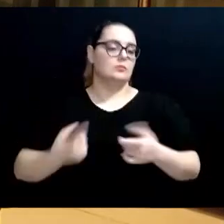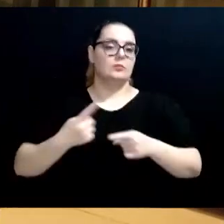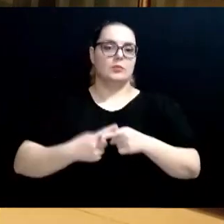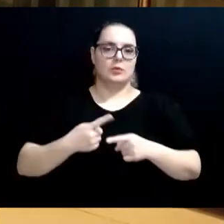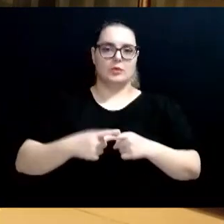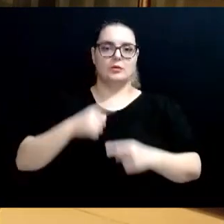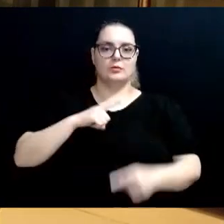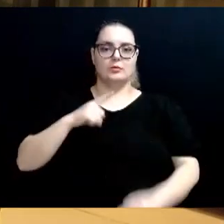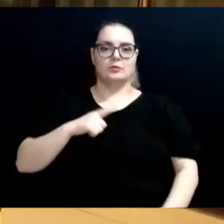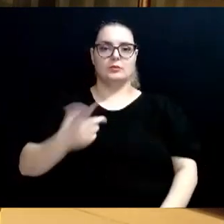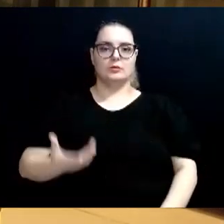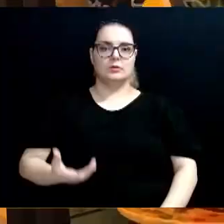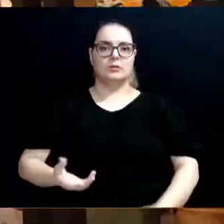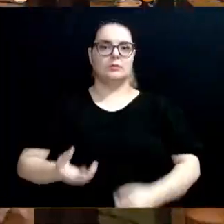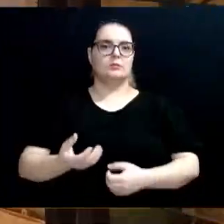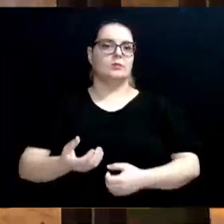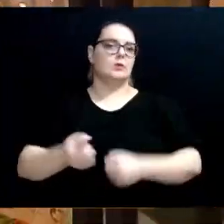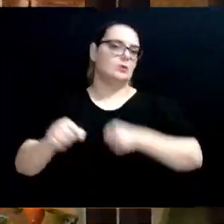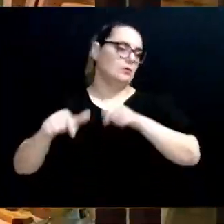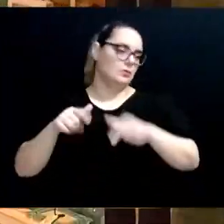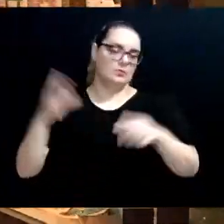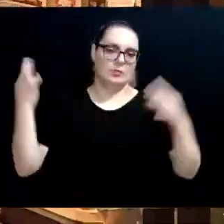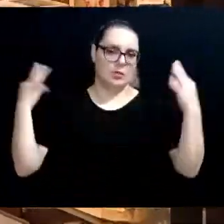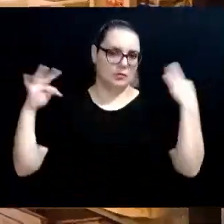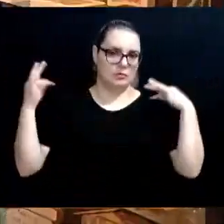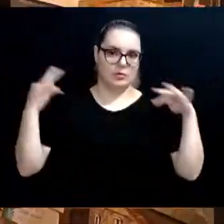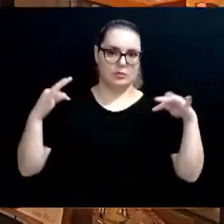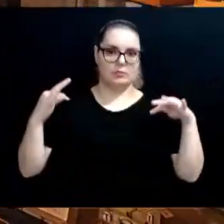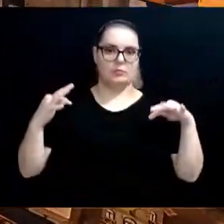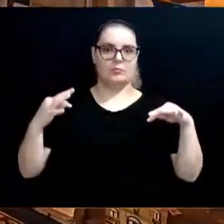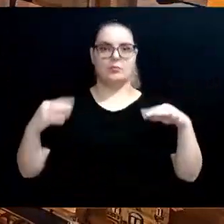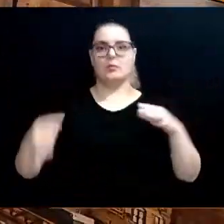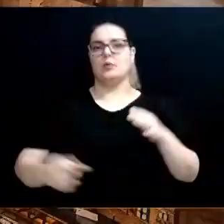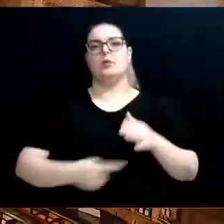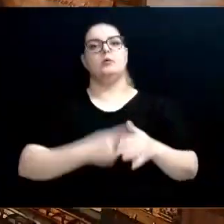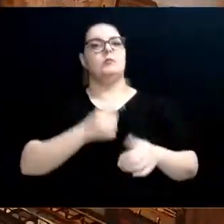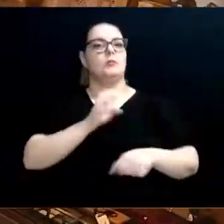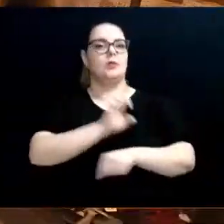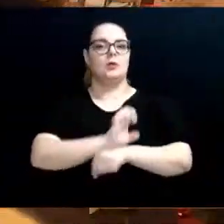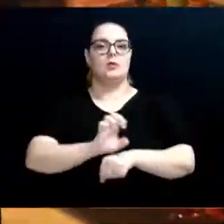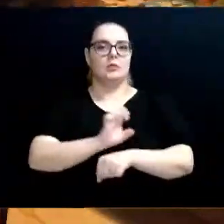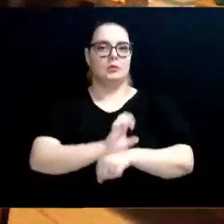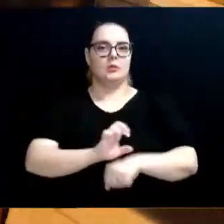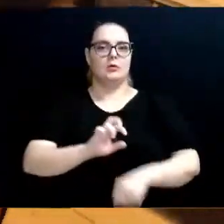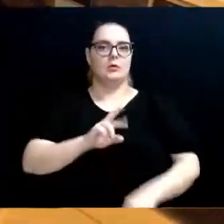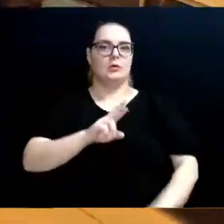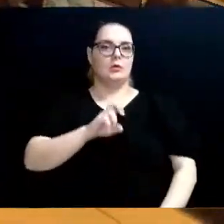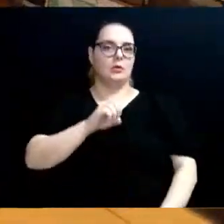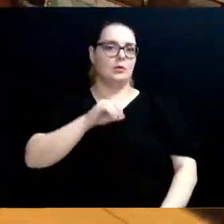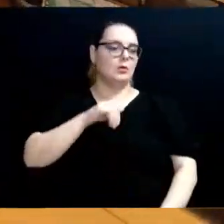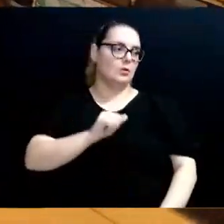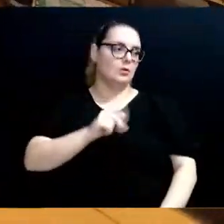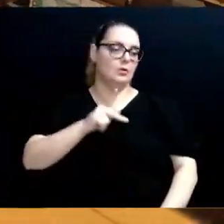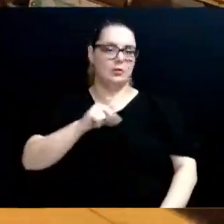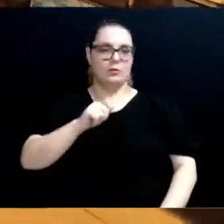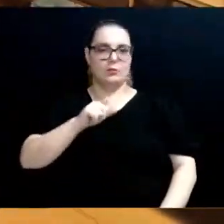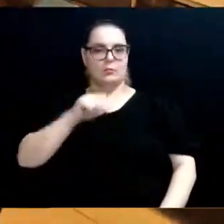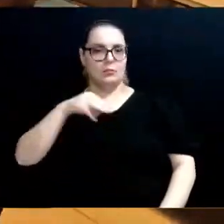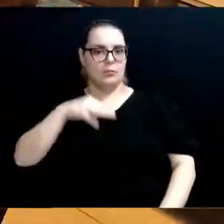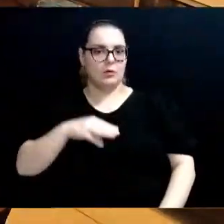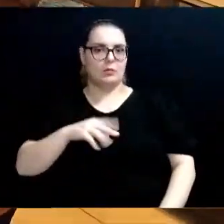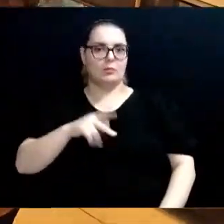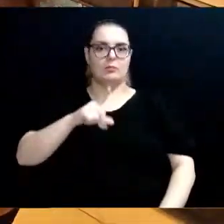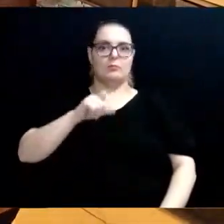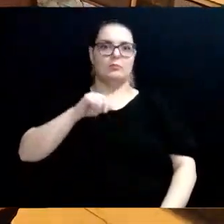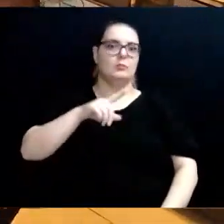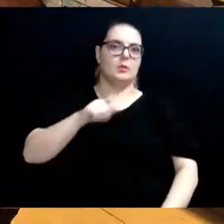é o grande segredo da vida, né? Quando a gente deixa a coisa fluir, porque eu tenho formação em turismo, acabei arrumando